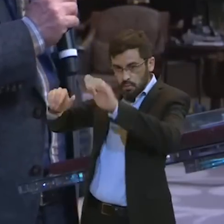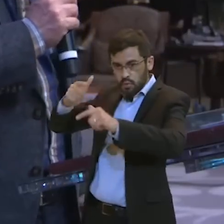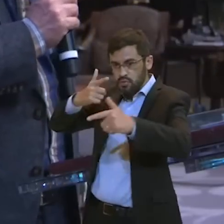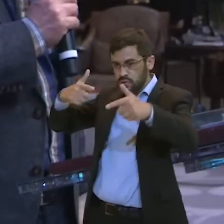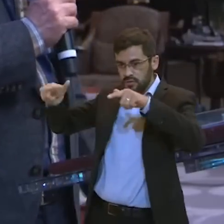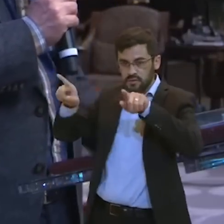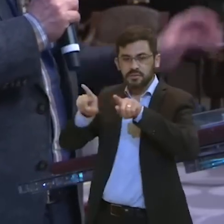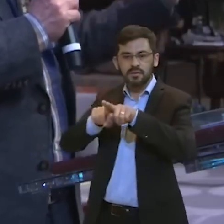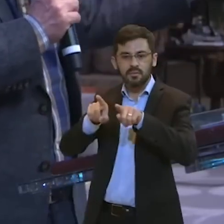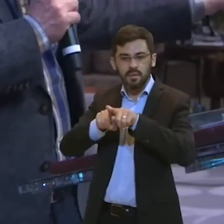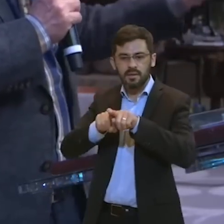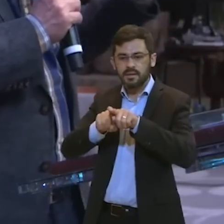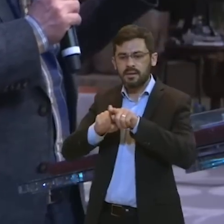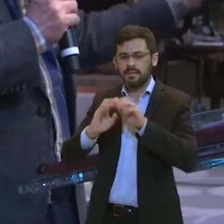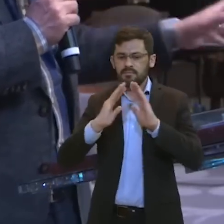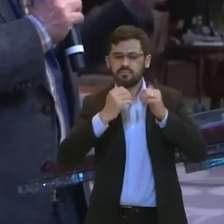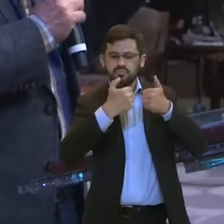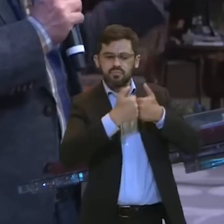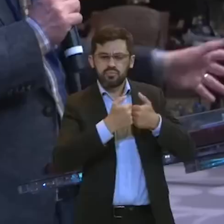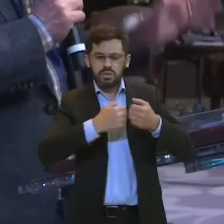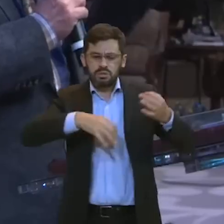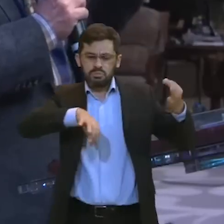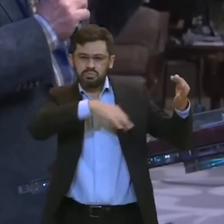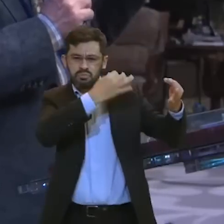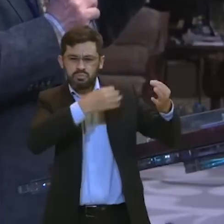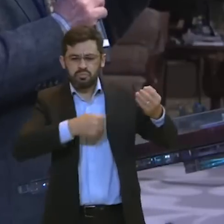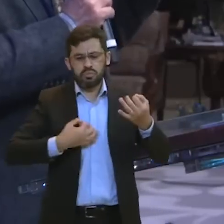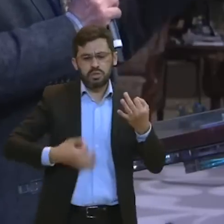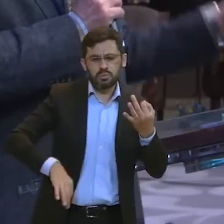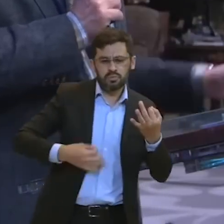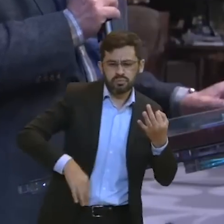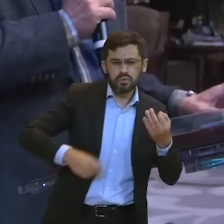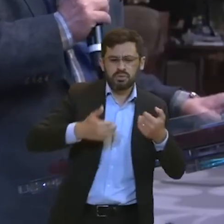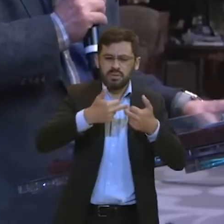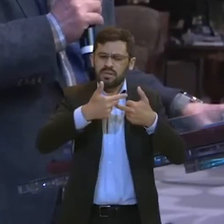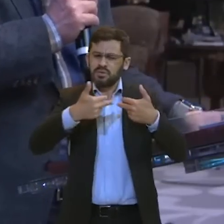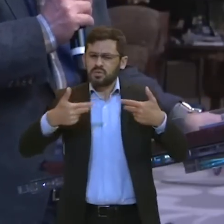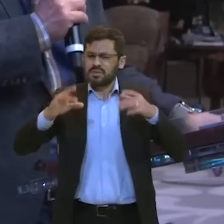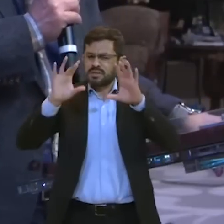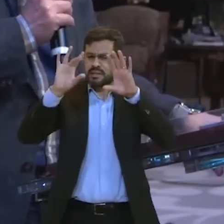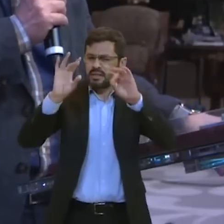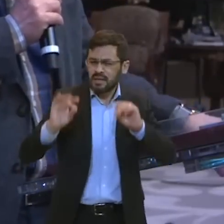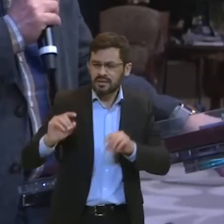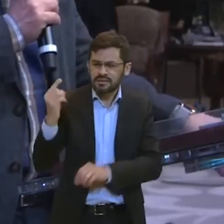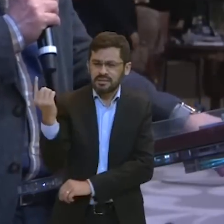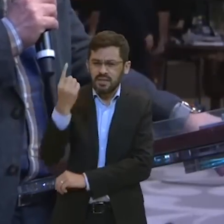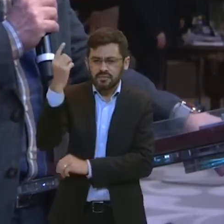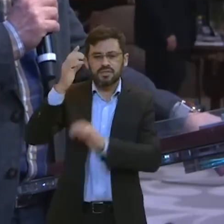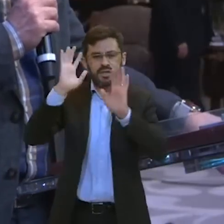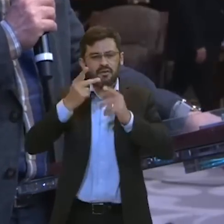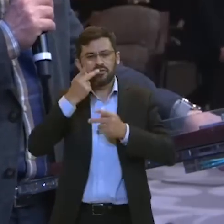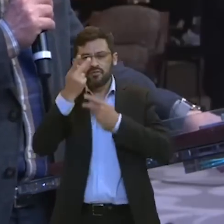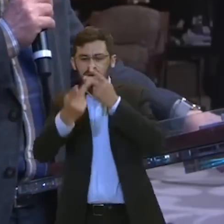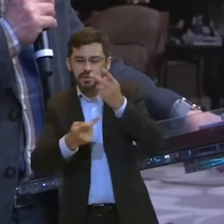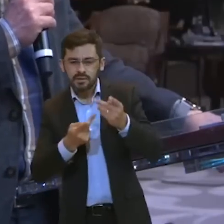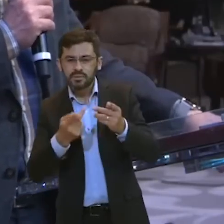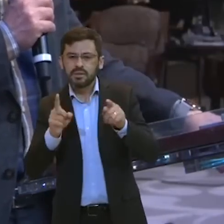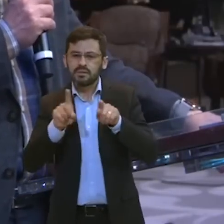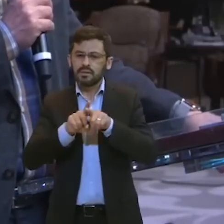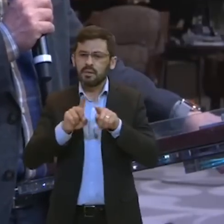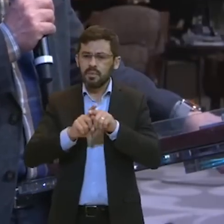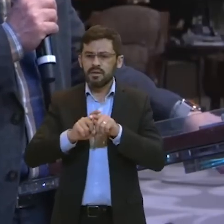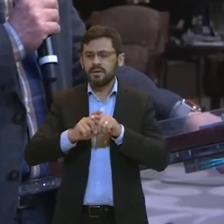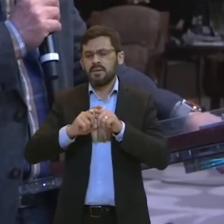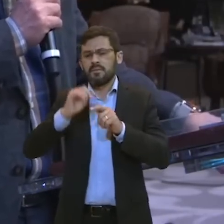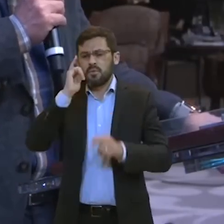templo do Senhor com símbolos, liras, harpas, segundo a prescrição de Davi, de Gade, vidente do rei, e do